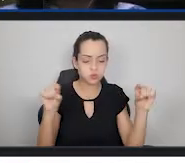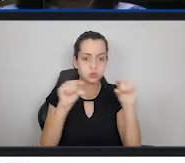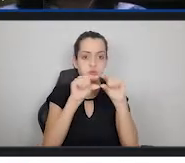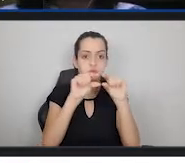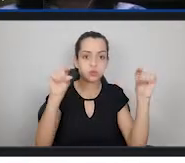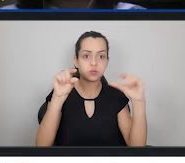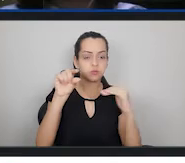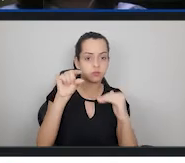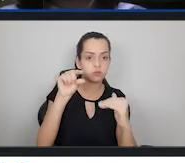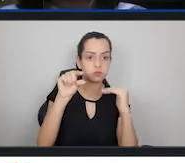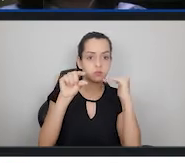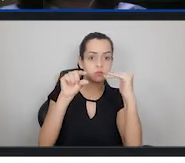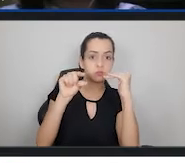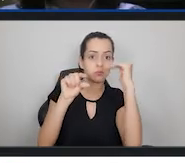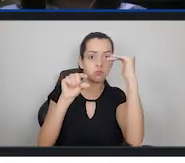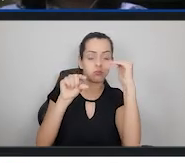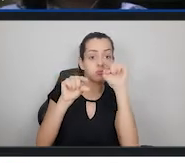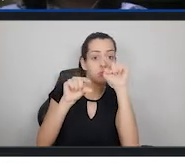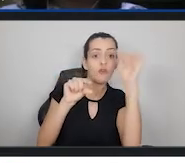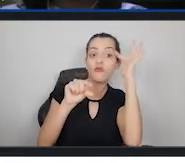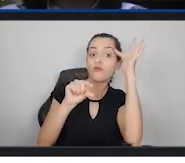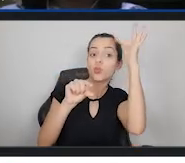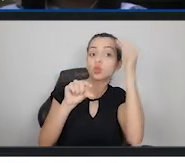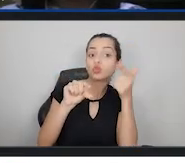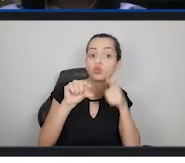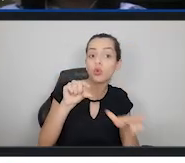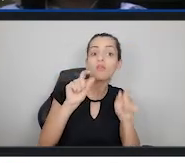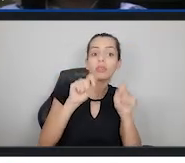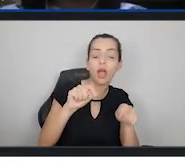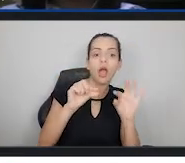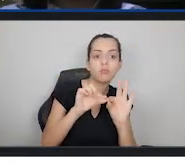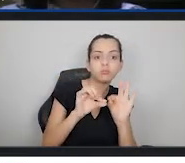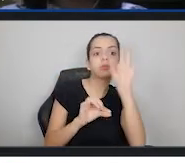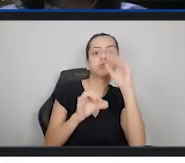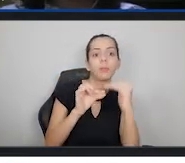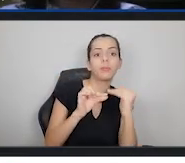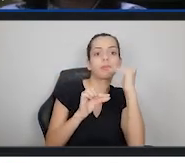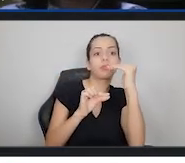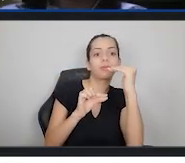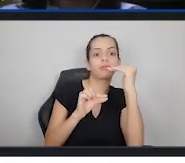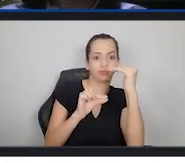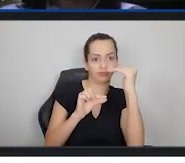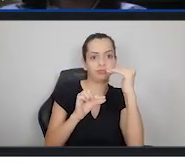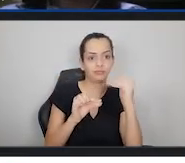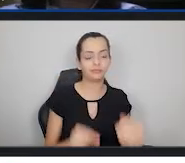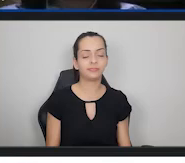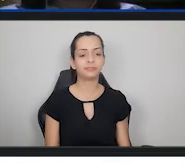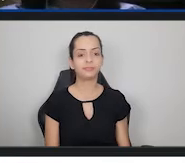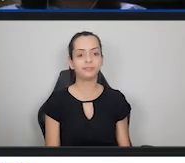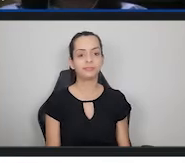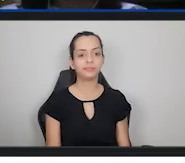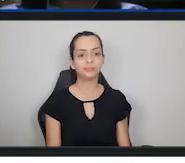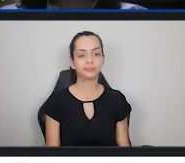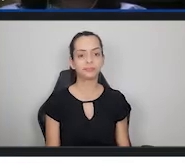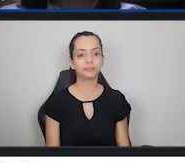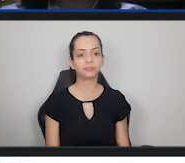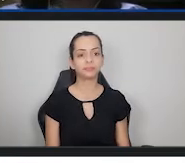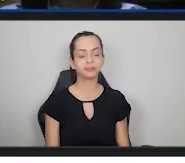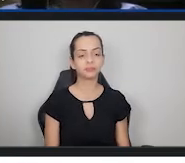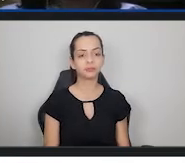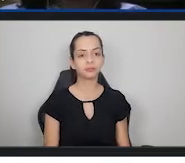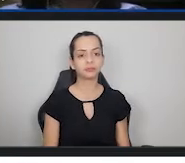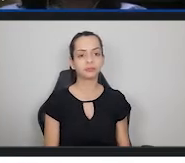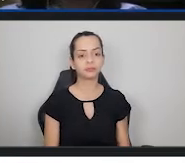que comporte um circuito duplo. Eu estendo essa primeira linha e futuramente, se precisar expandir,